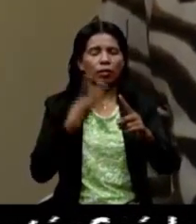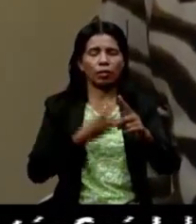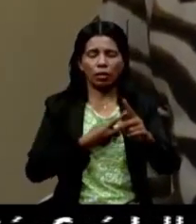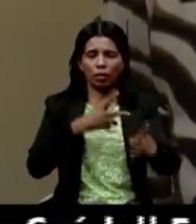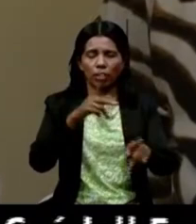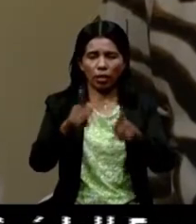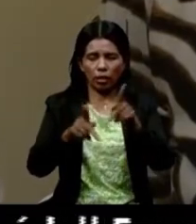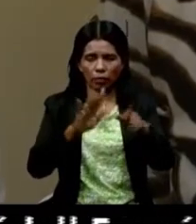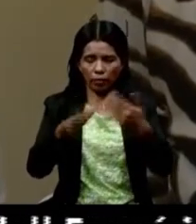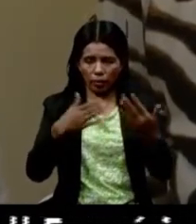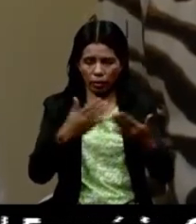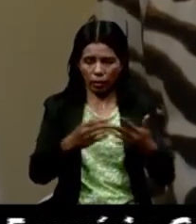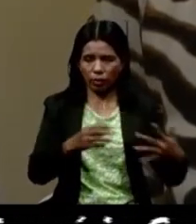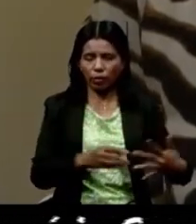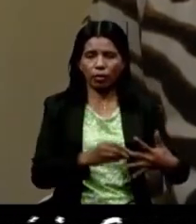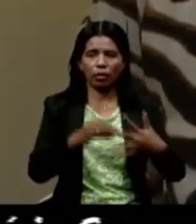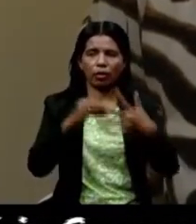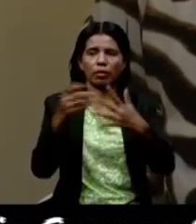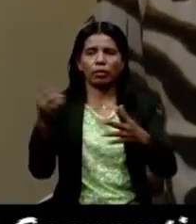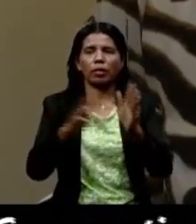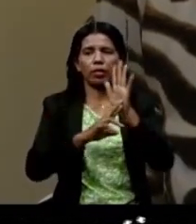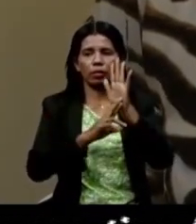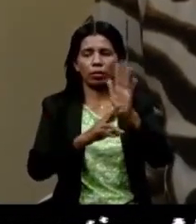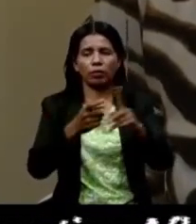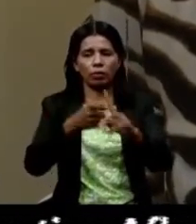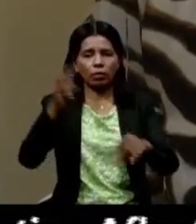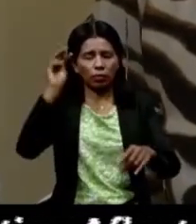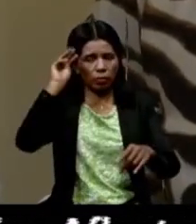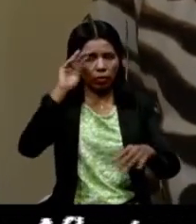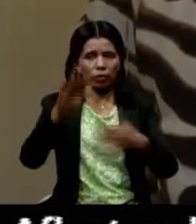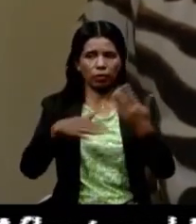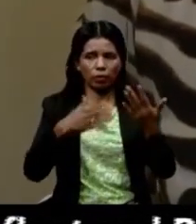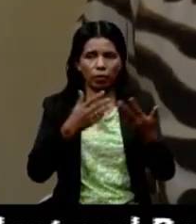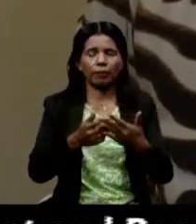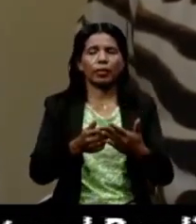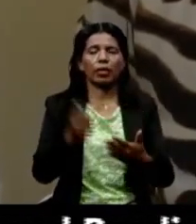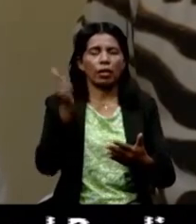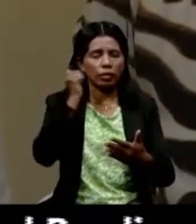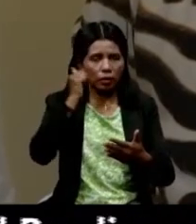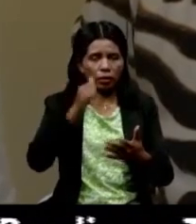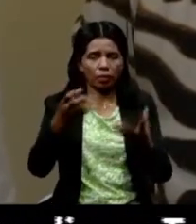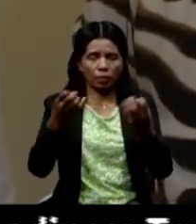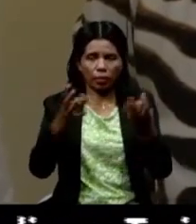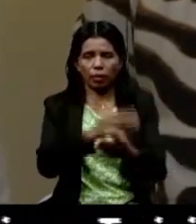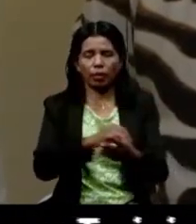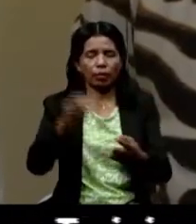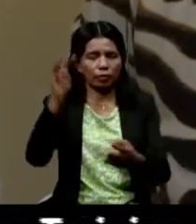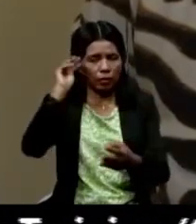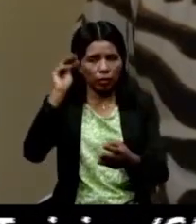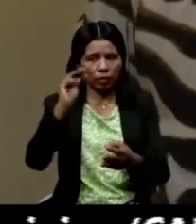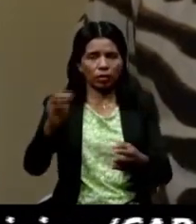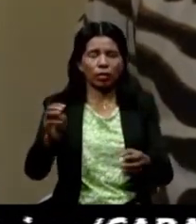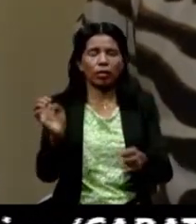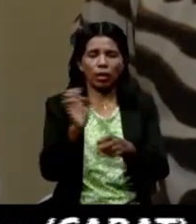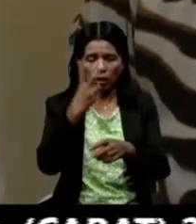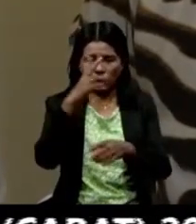CIRA, representante Rússia, Ministério Hutu, Agência Lubukida, Ministério Sernabeque Kair, Assuntos